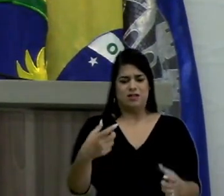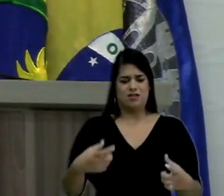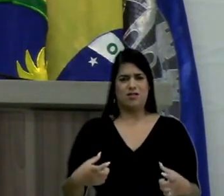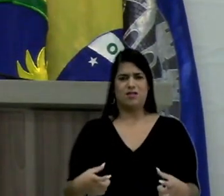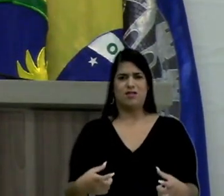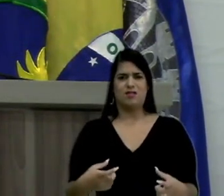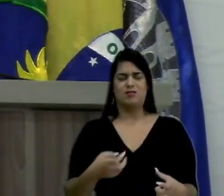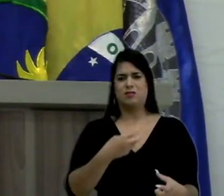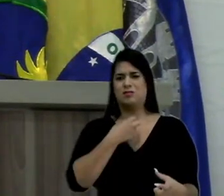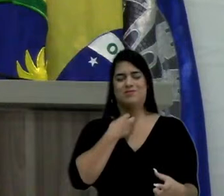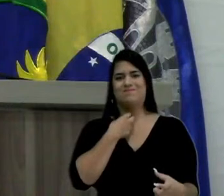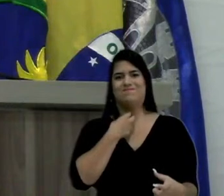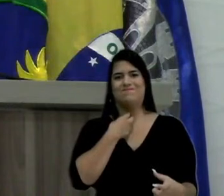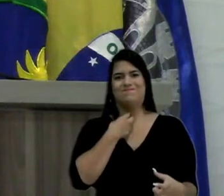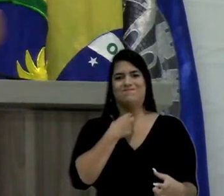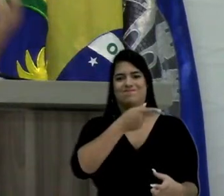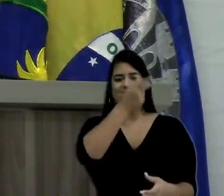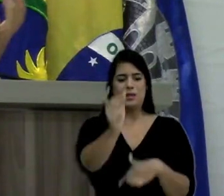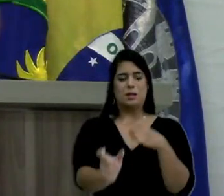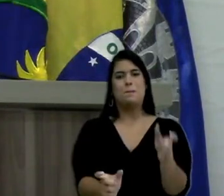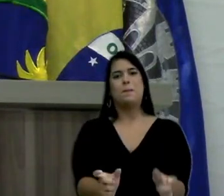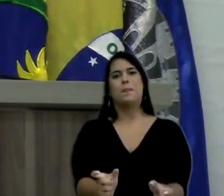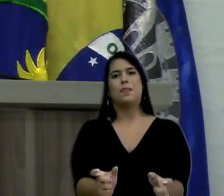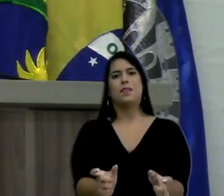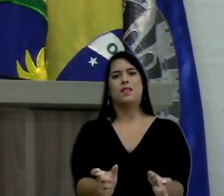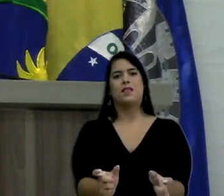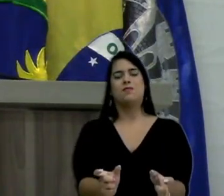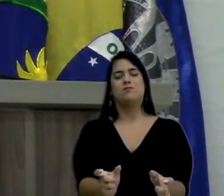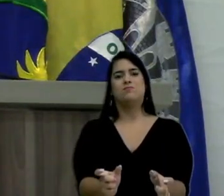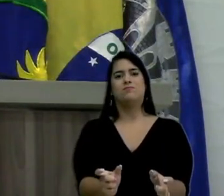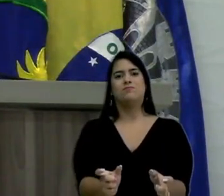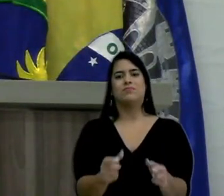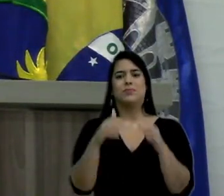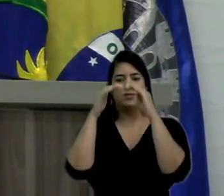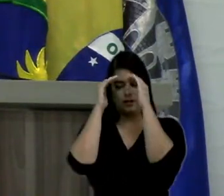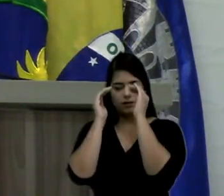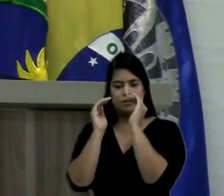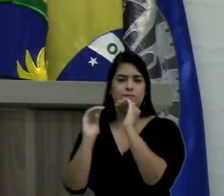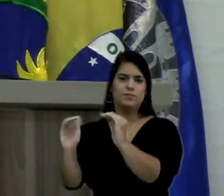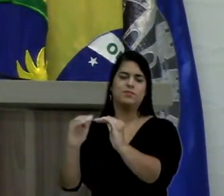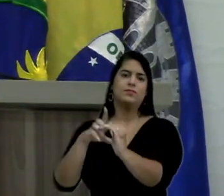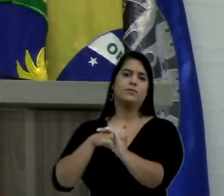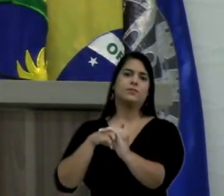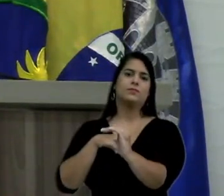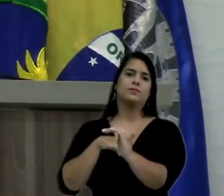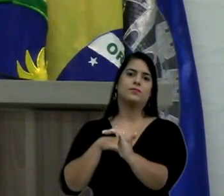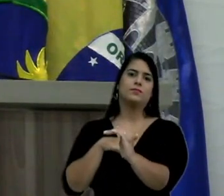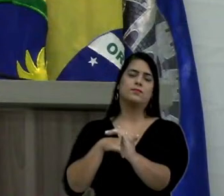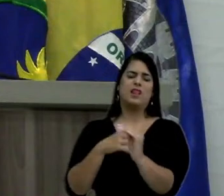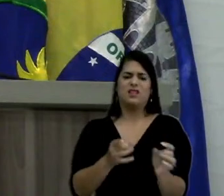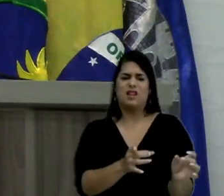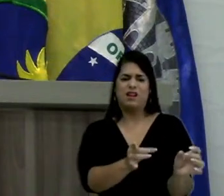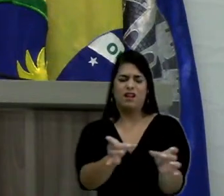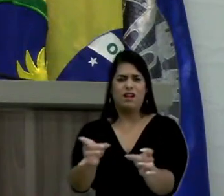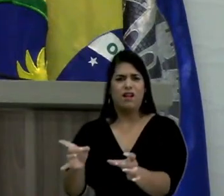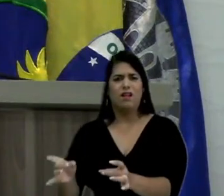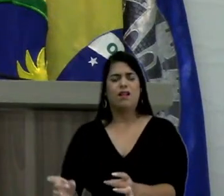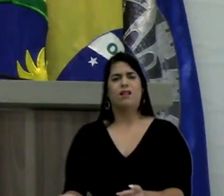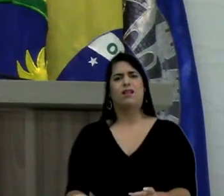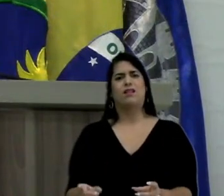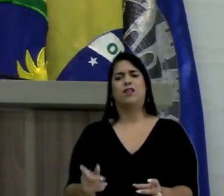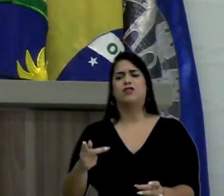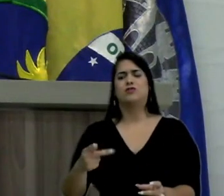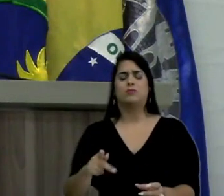comprar para aquele que realmente se respeita para aquele que realmente não tenta vender a